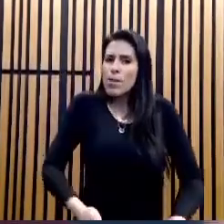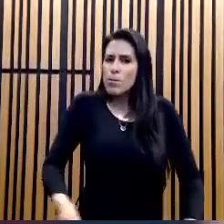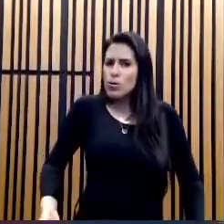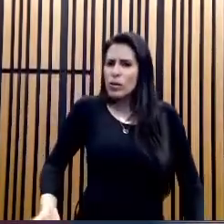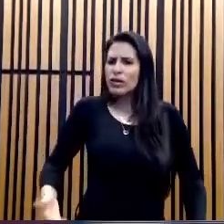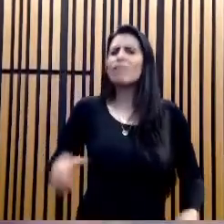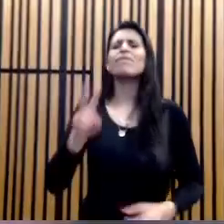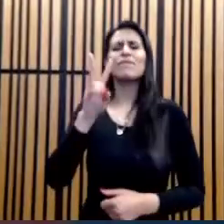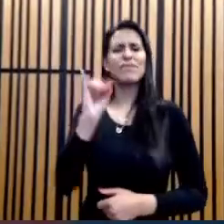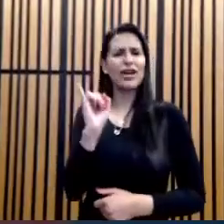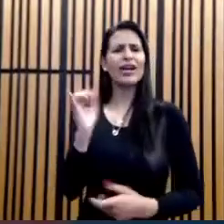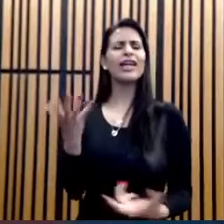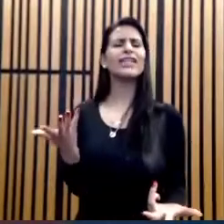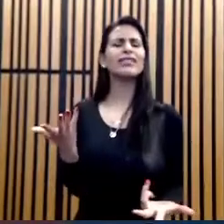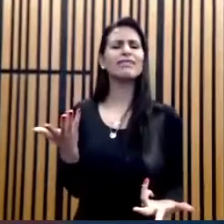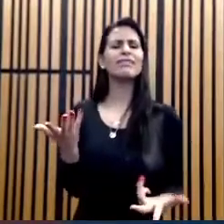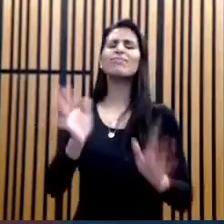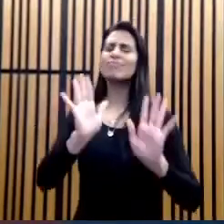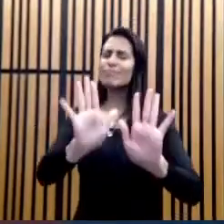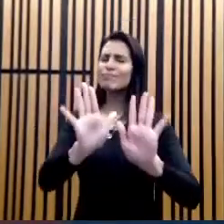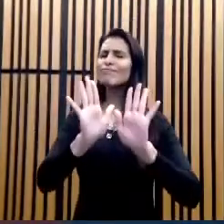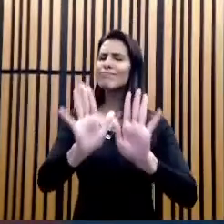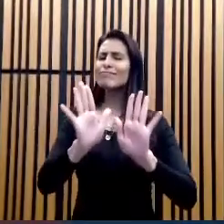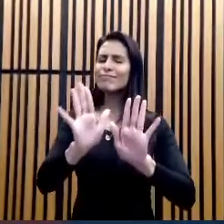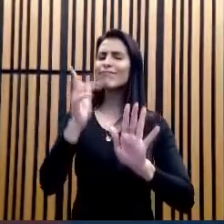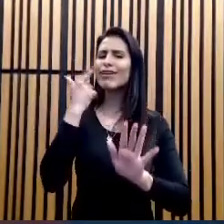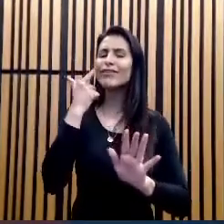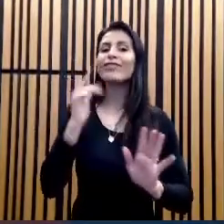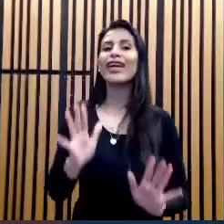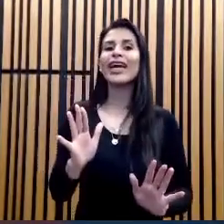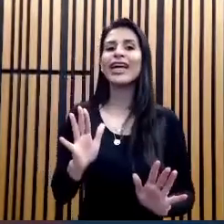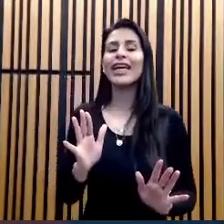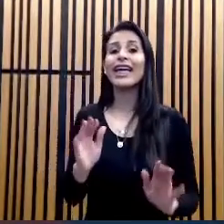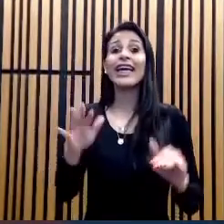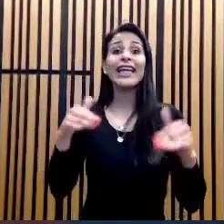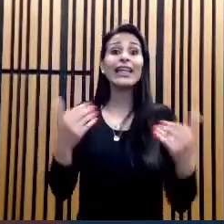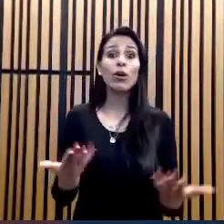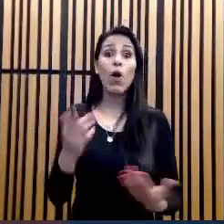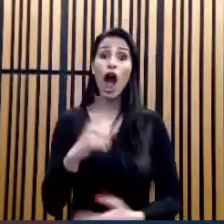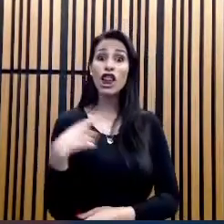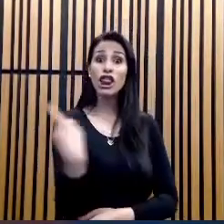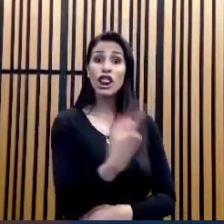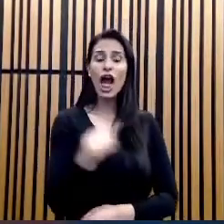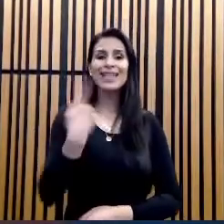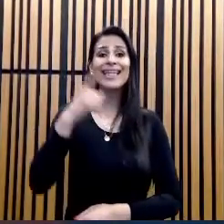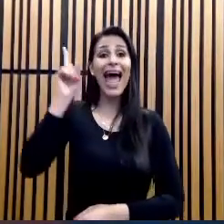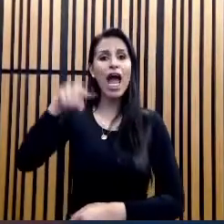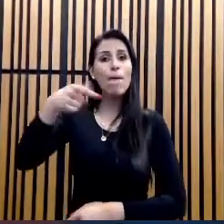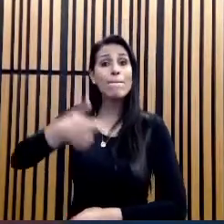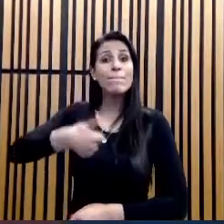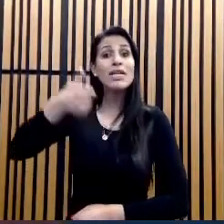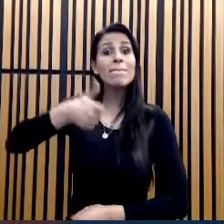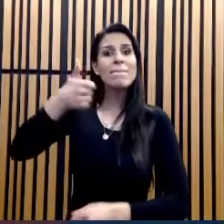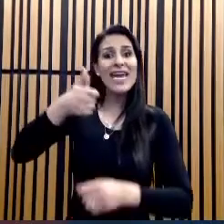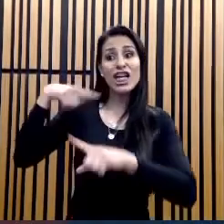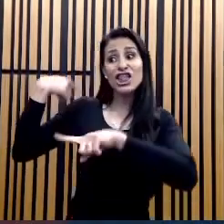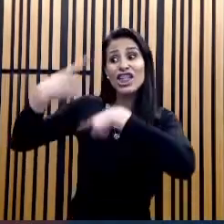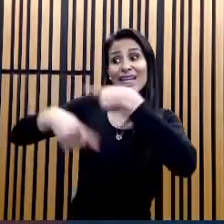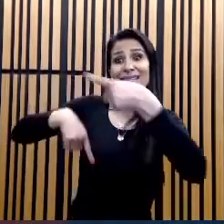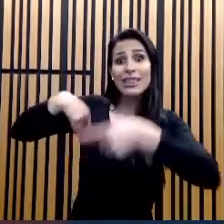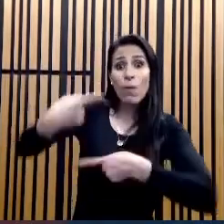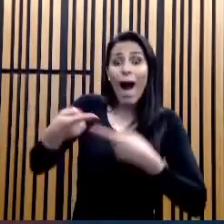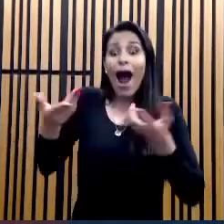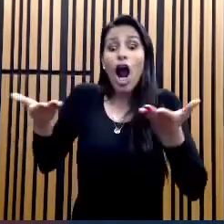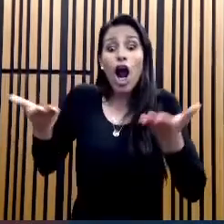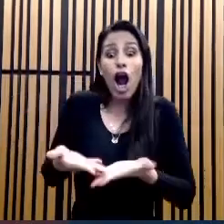isso. O que eu venho aqui dizer para vocês, gente? A gente é a primeira geração de mulher de 50 anos que está mudando